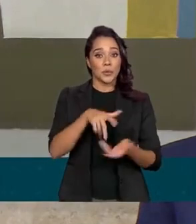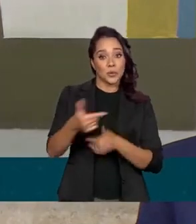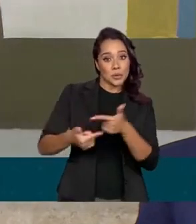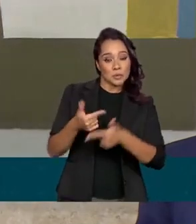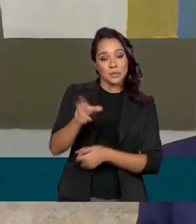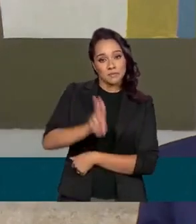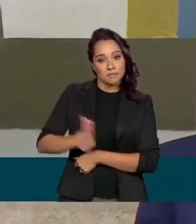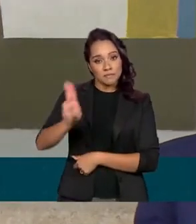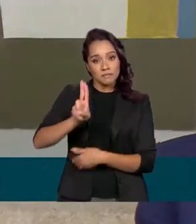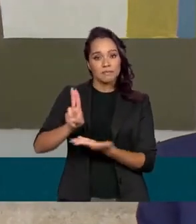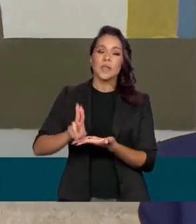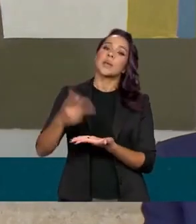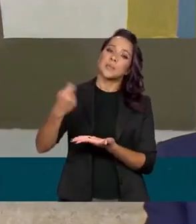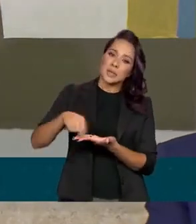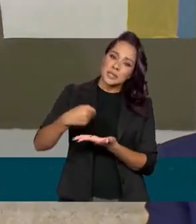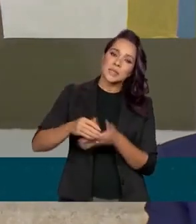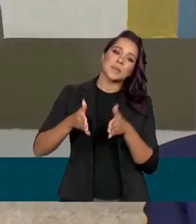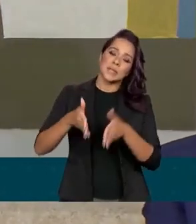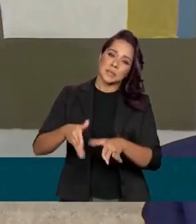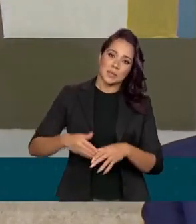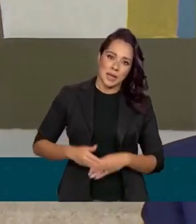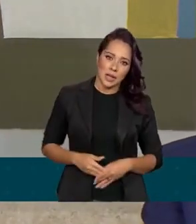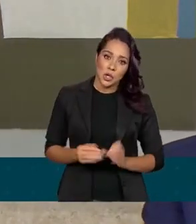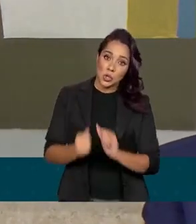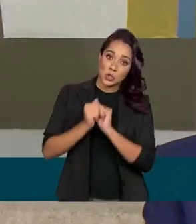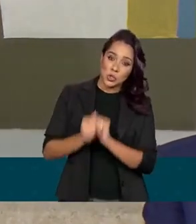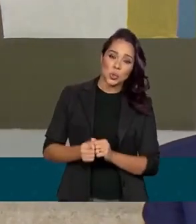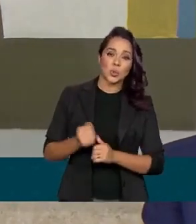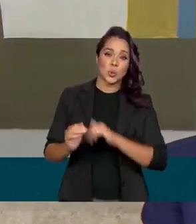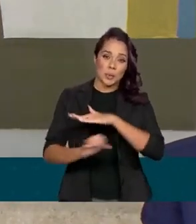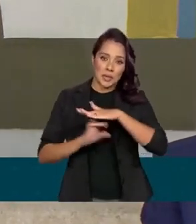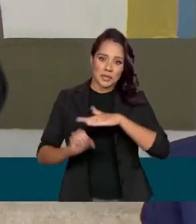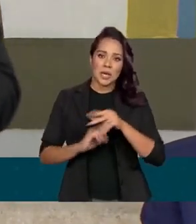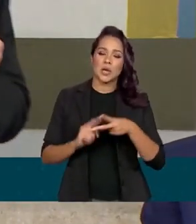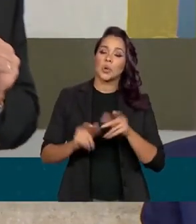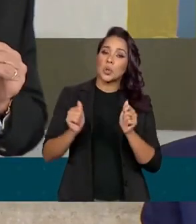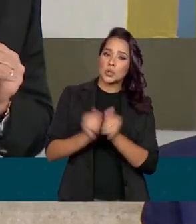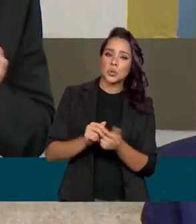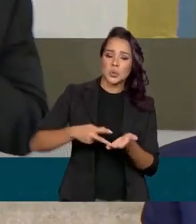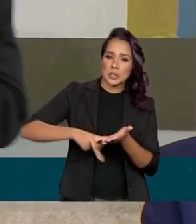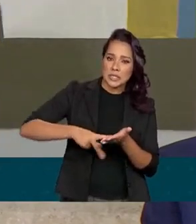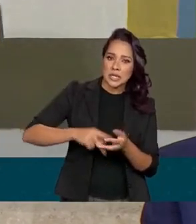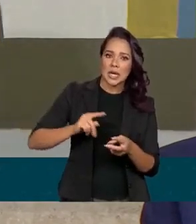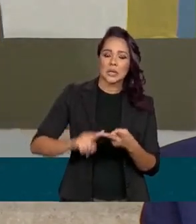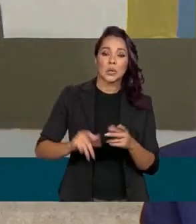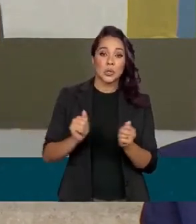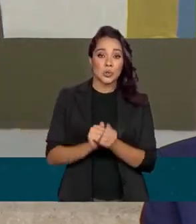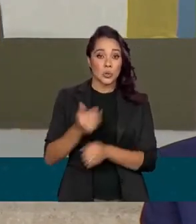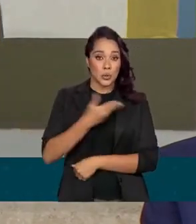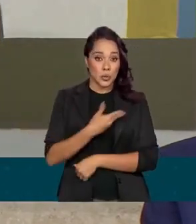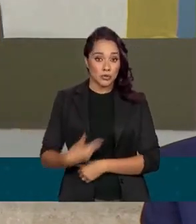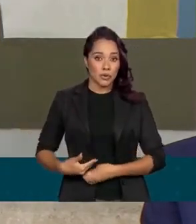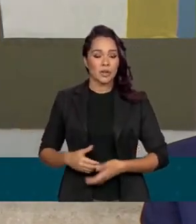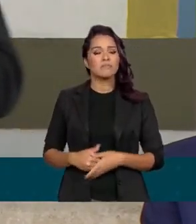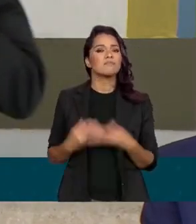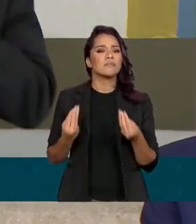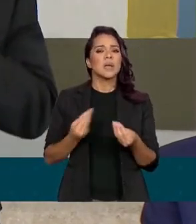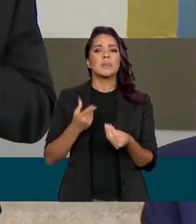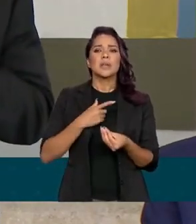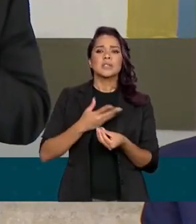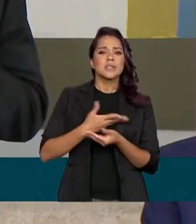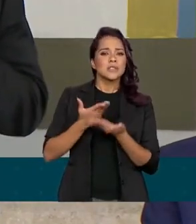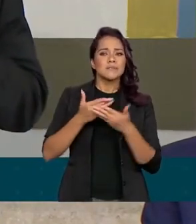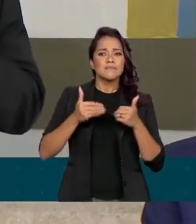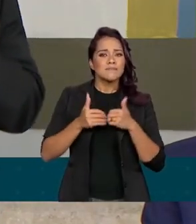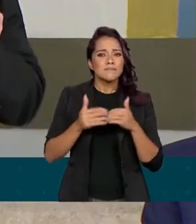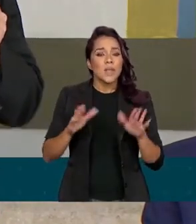as universidades têm que participar, junto com empresários, junto com o sindicato, junto com o governo, para a gente